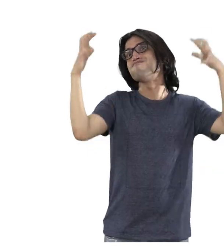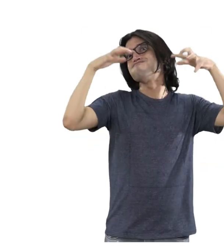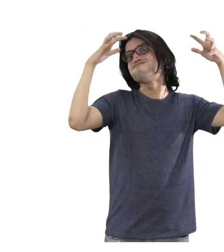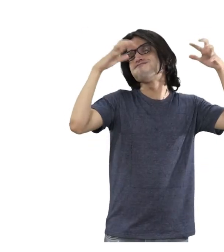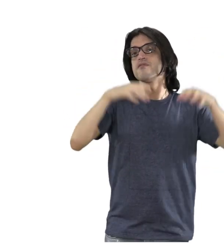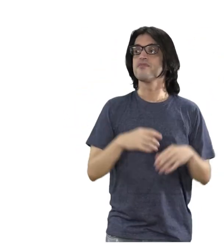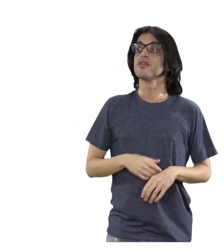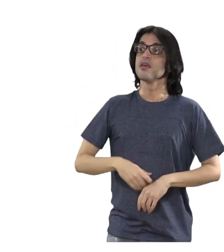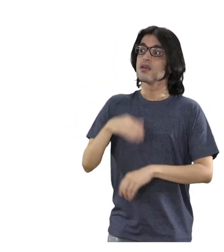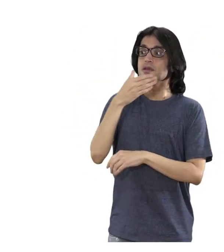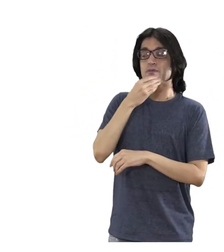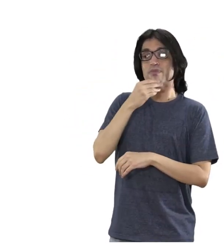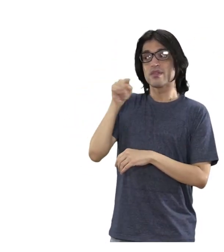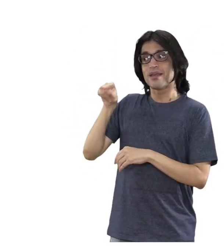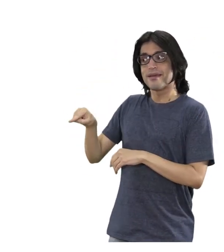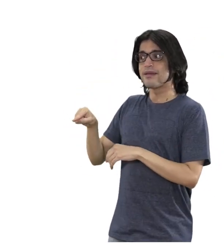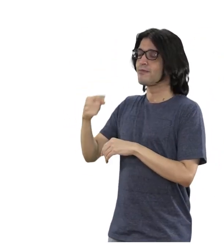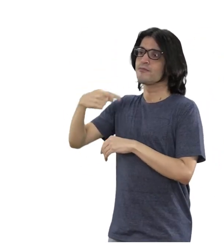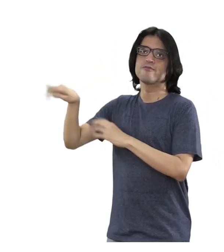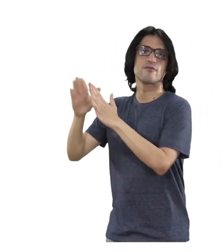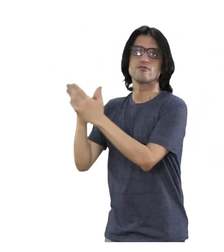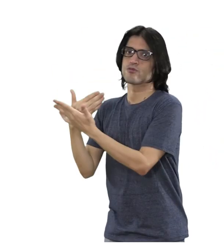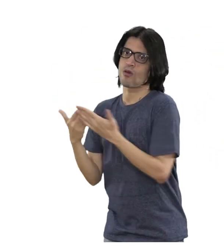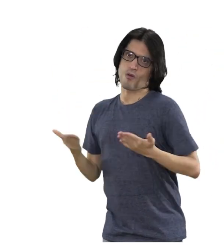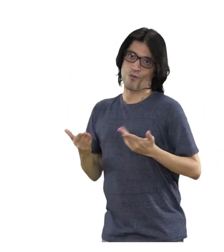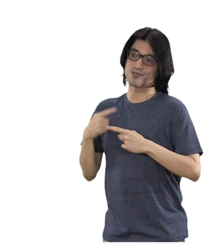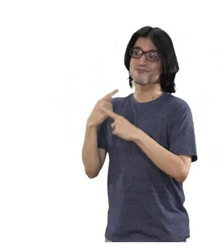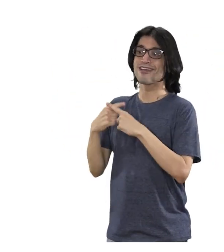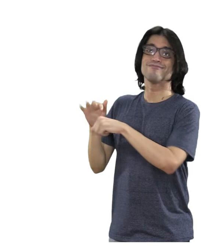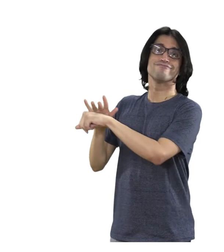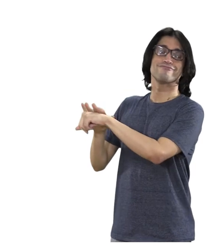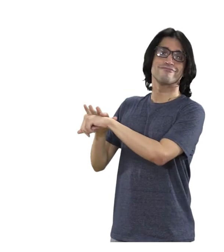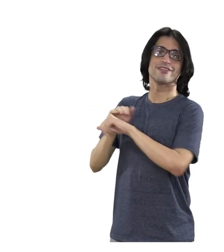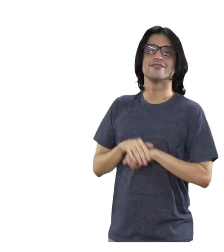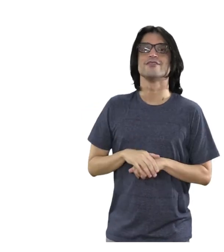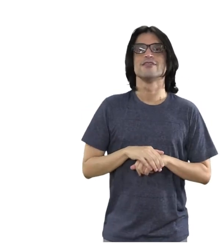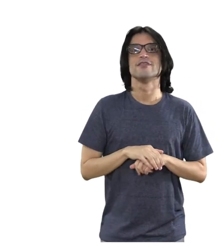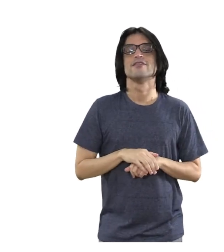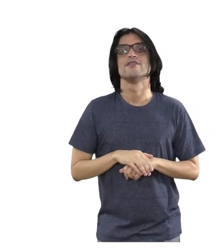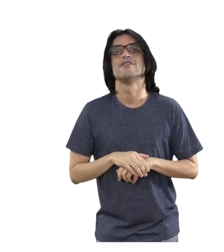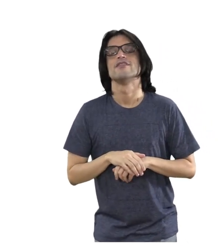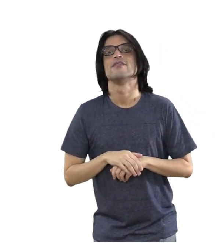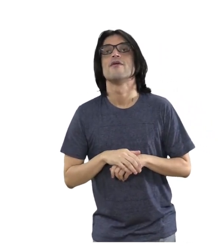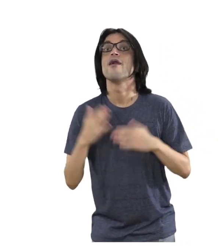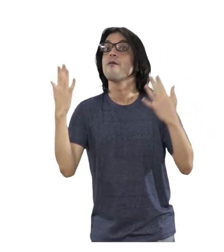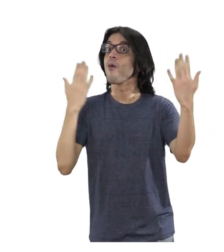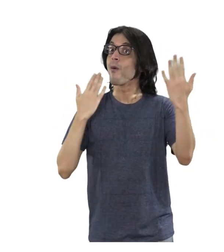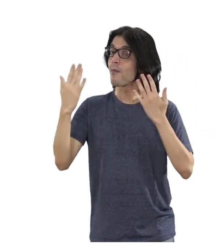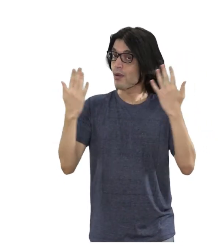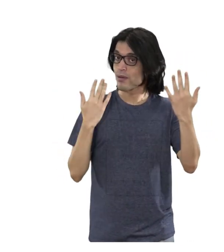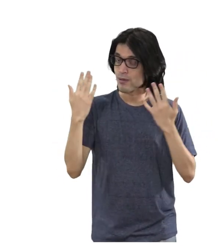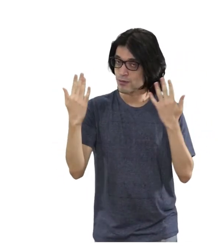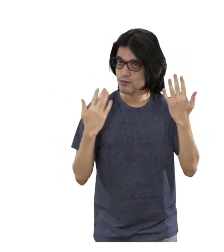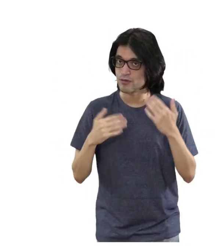foi à escola hoje porque estava doente. Agora, a adverbial comparativa expressa uma